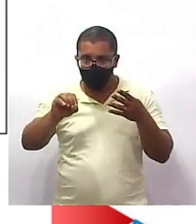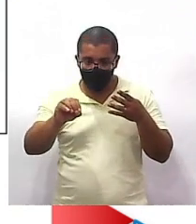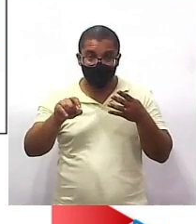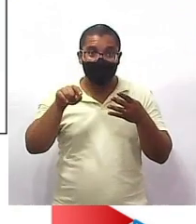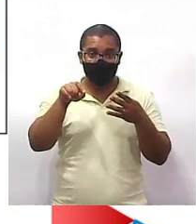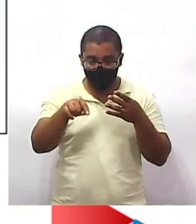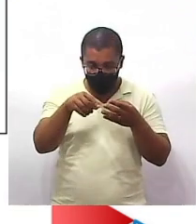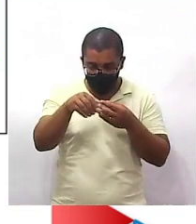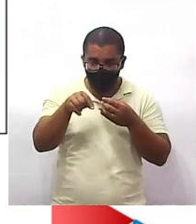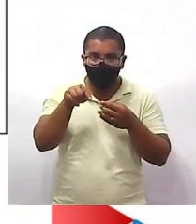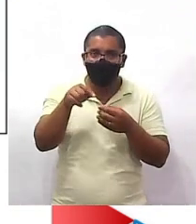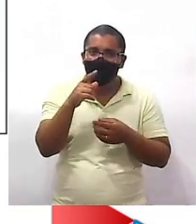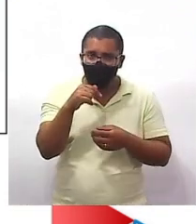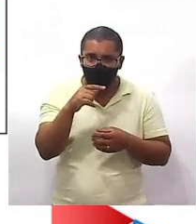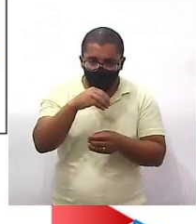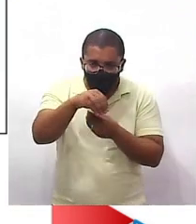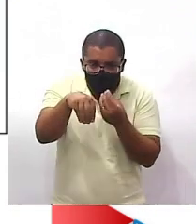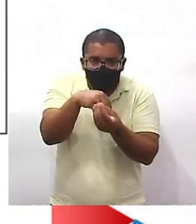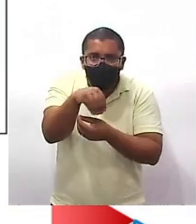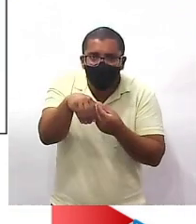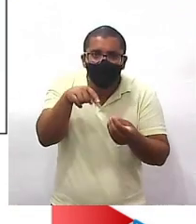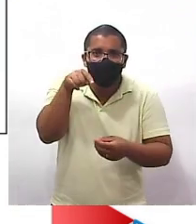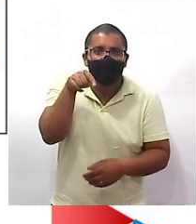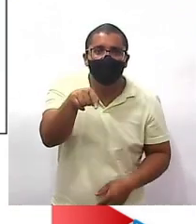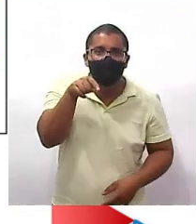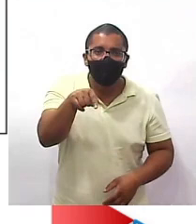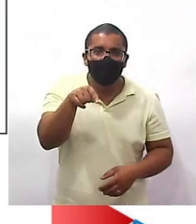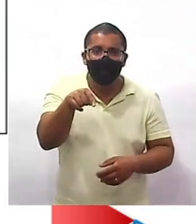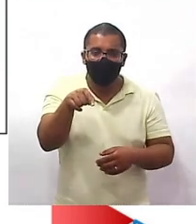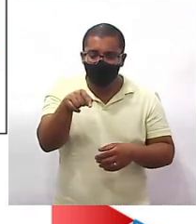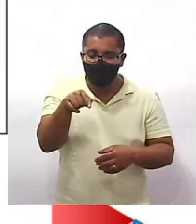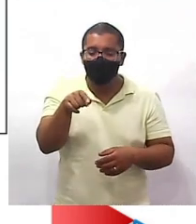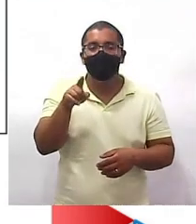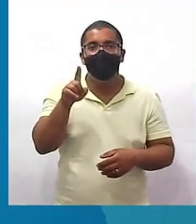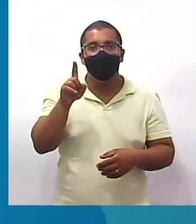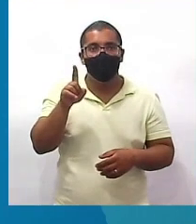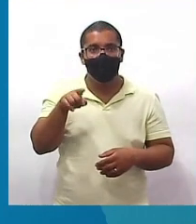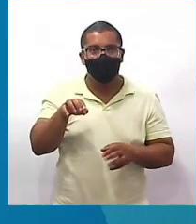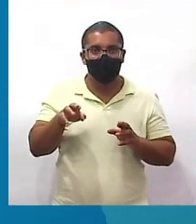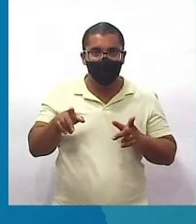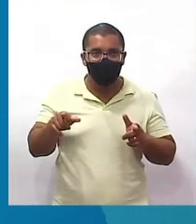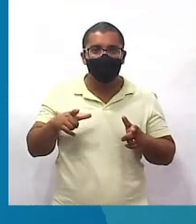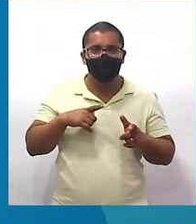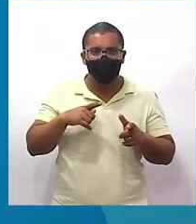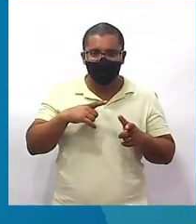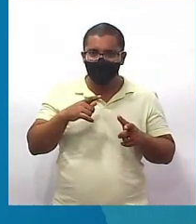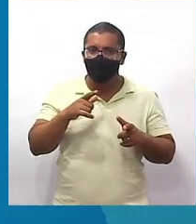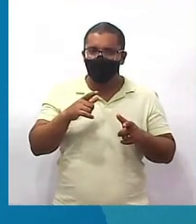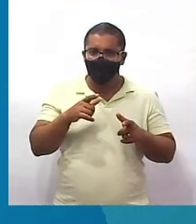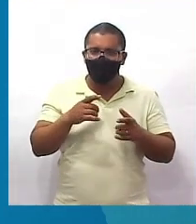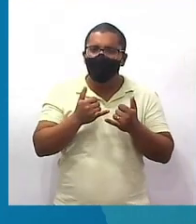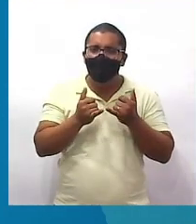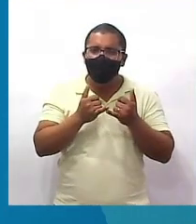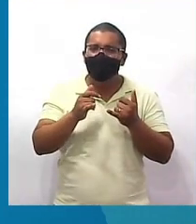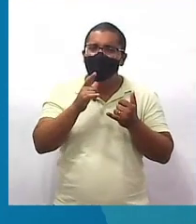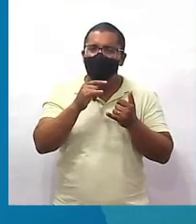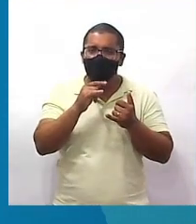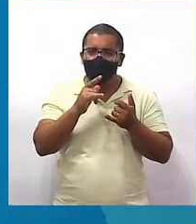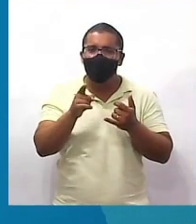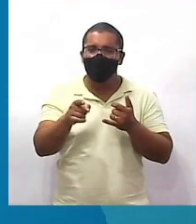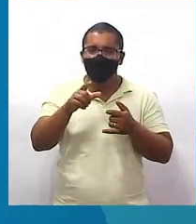água, eles são únicos minerais que são líquidos, existentes aí em condições normais